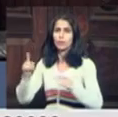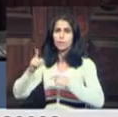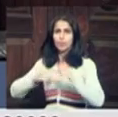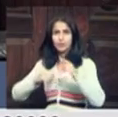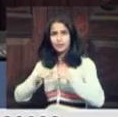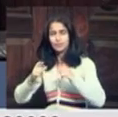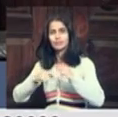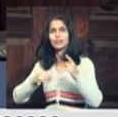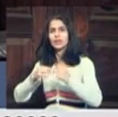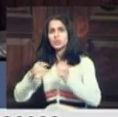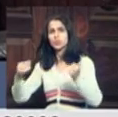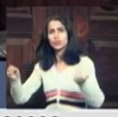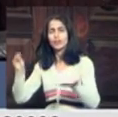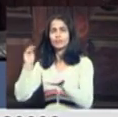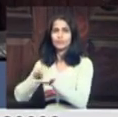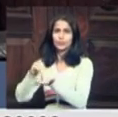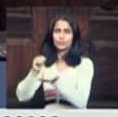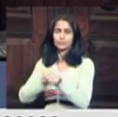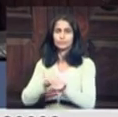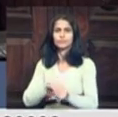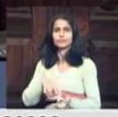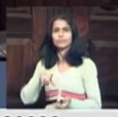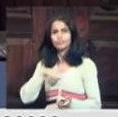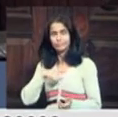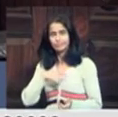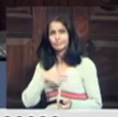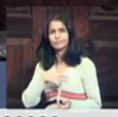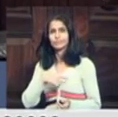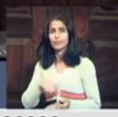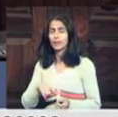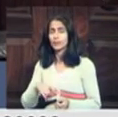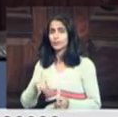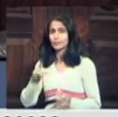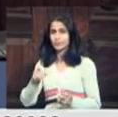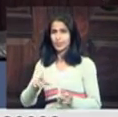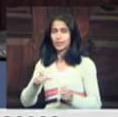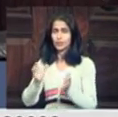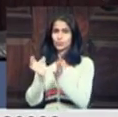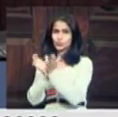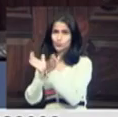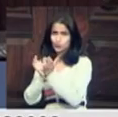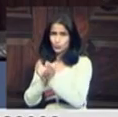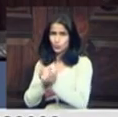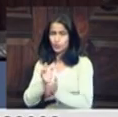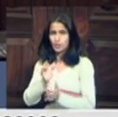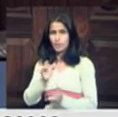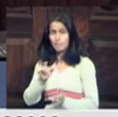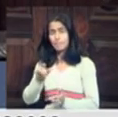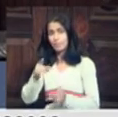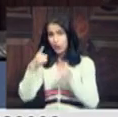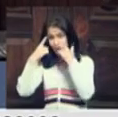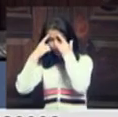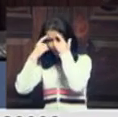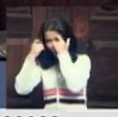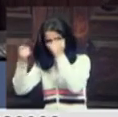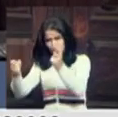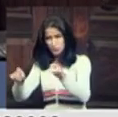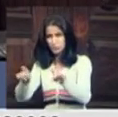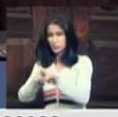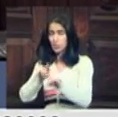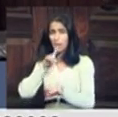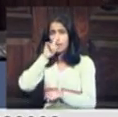temos a oportunidade de um ingresso da mais violenta e perigosa facção criminosa brasileira